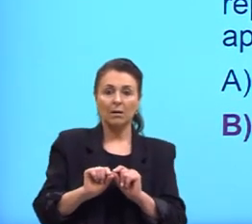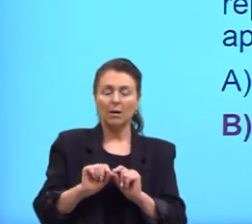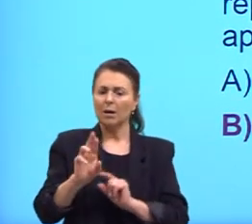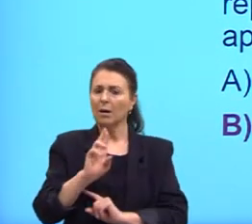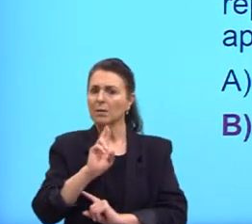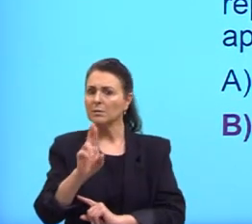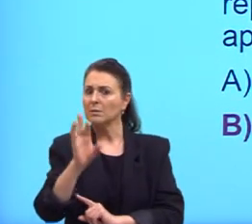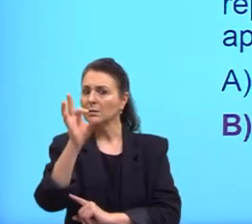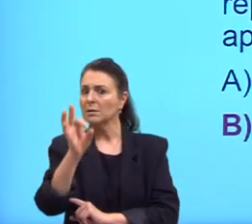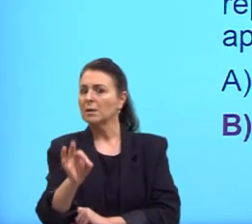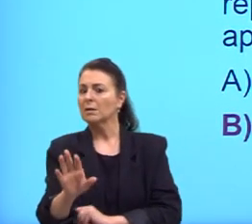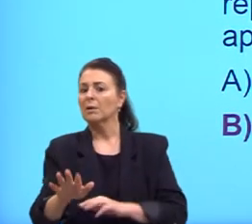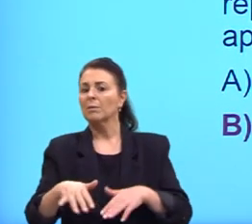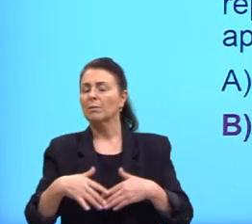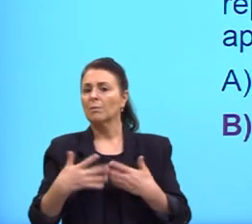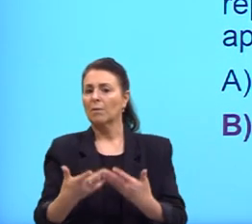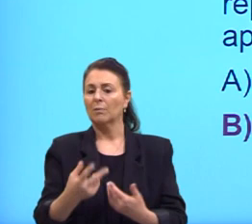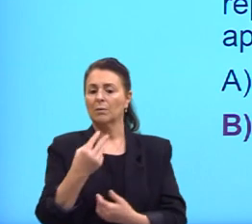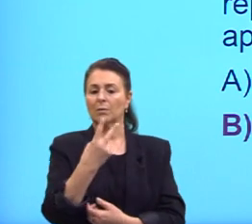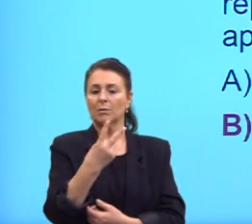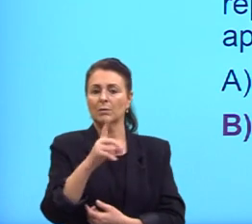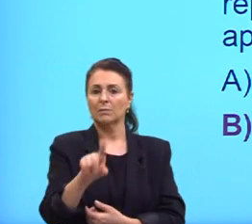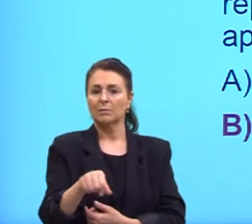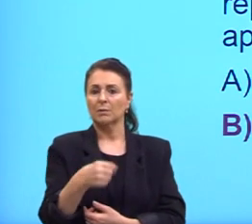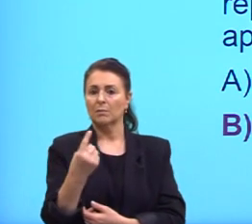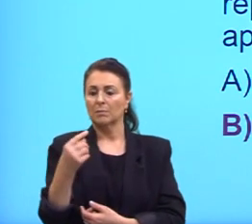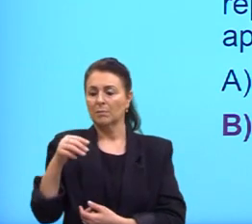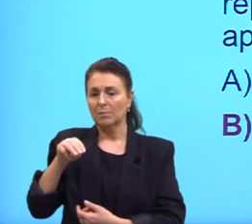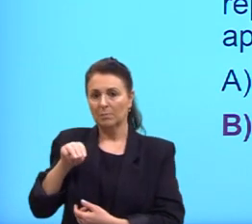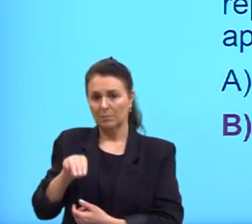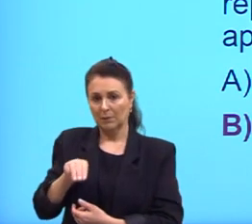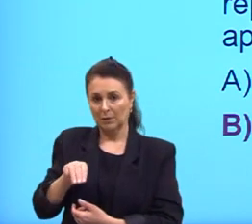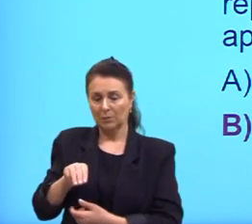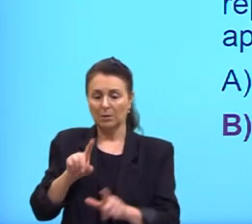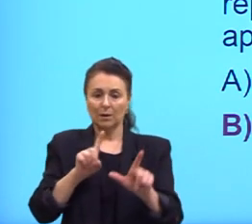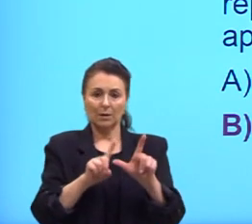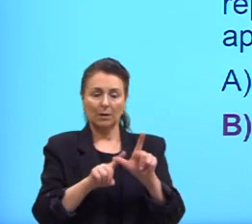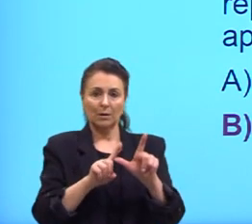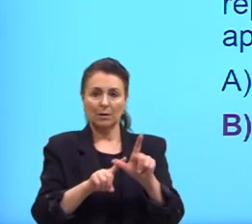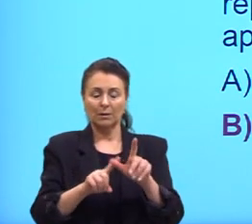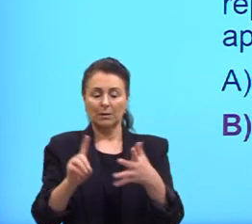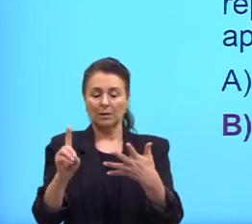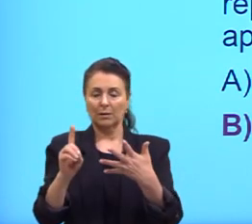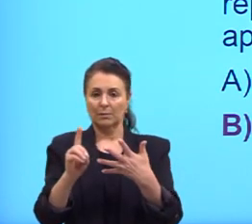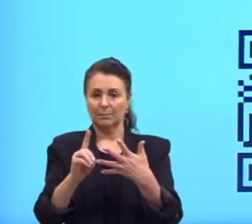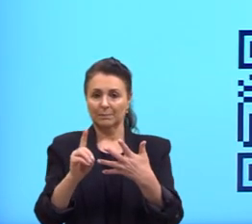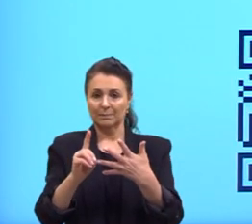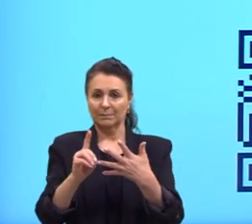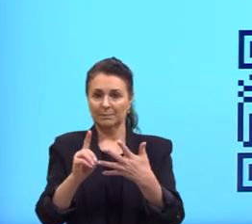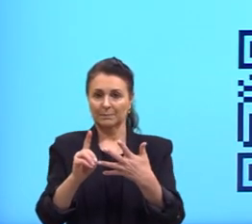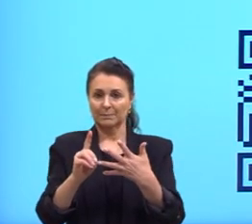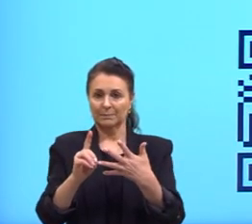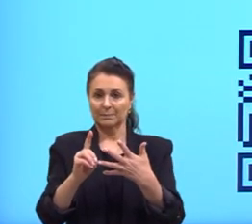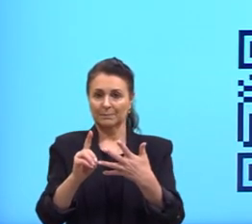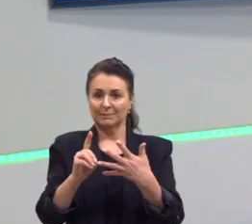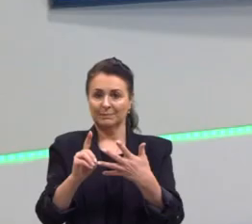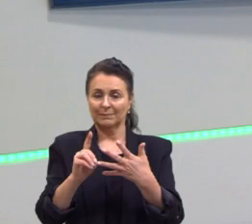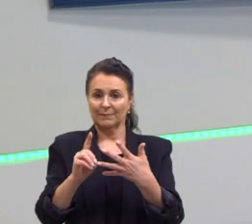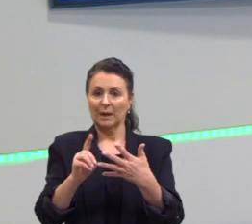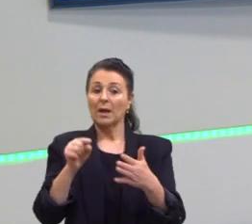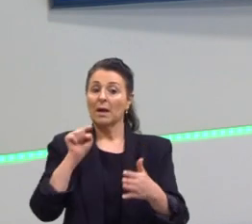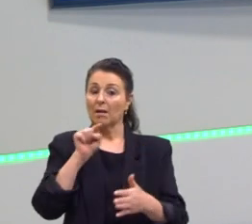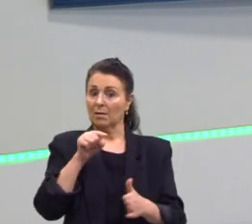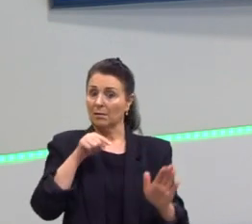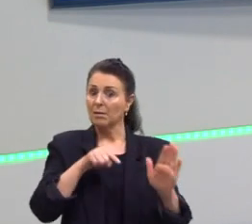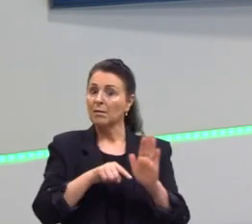a resposta correta 2,1 metros seria letra B gente essa